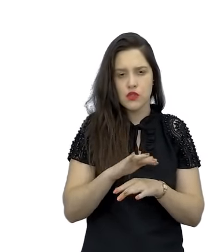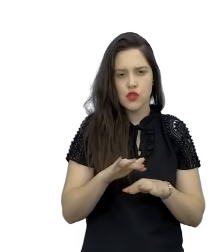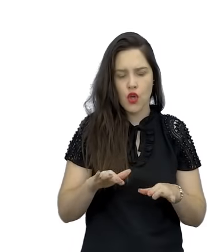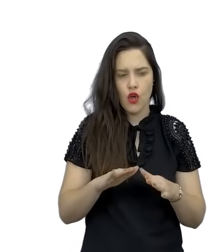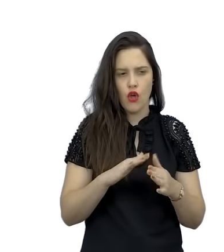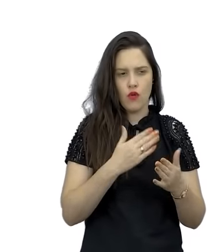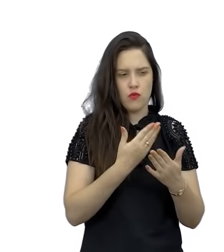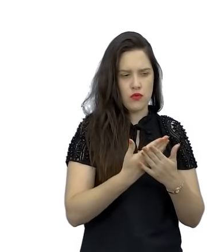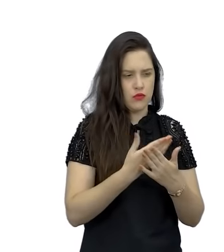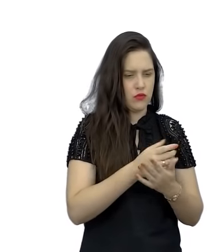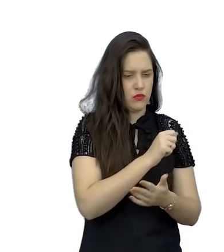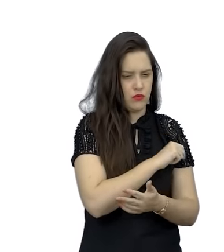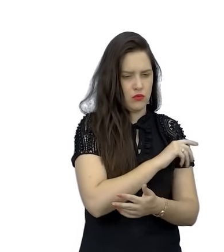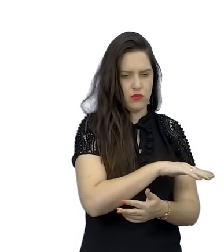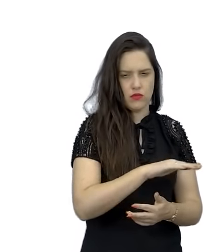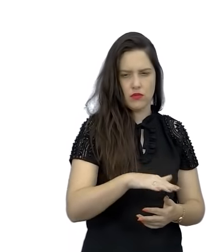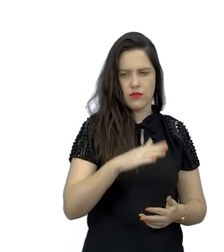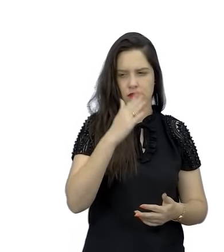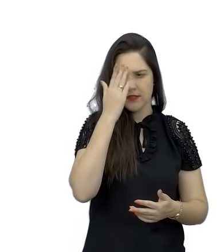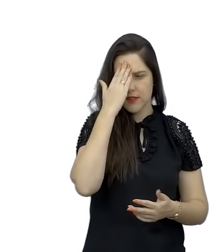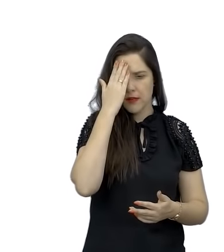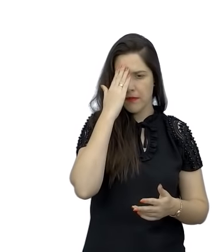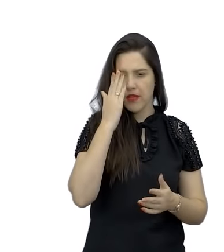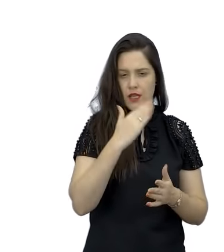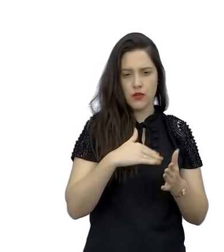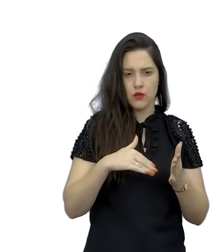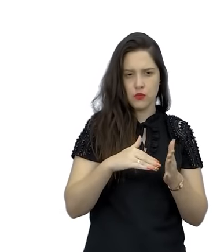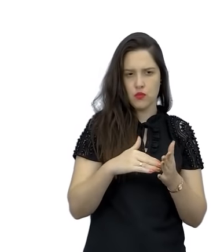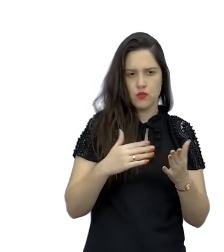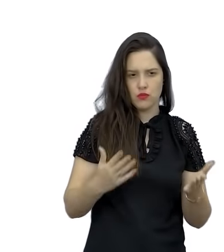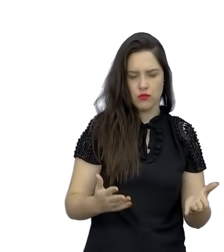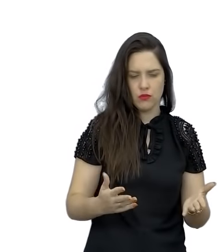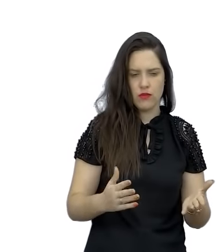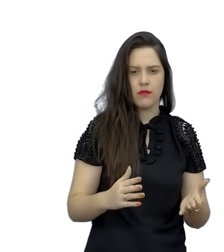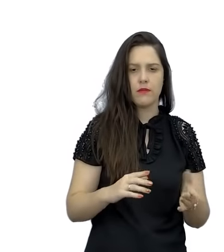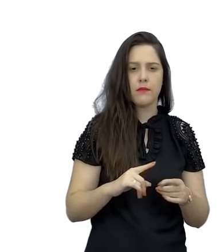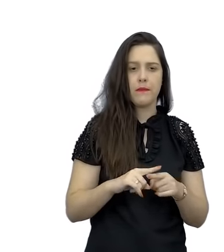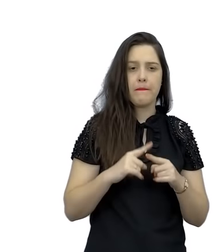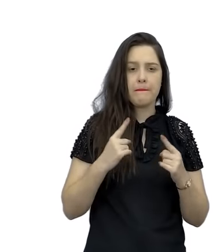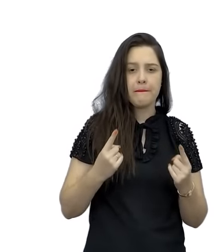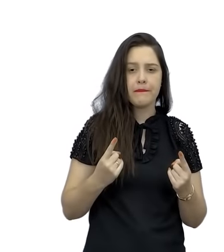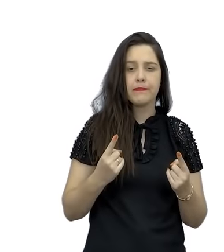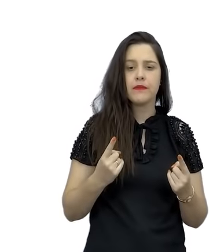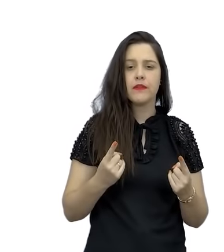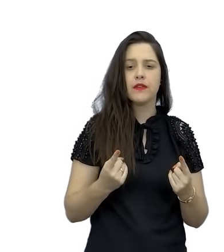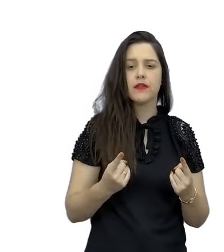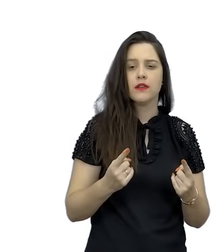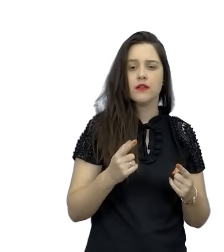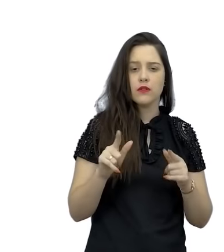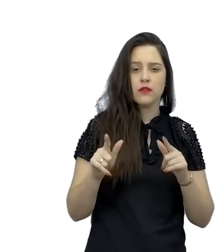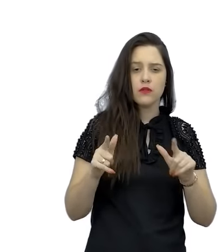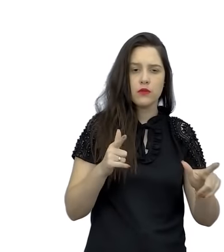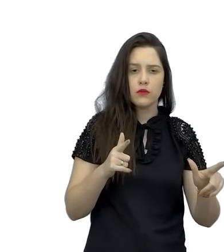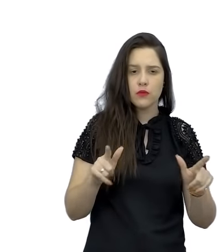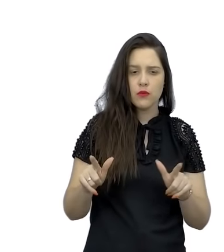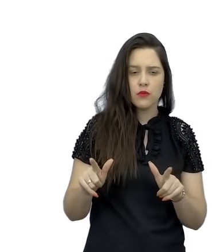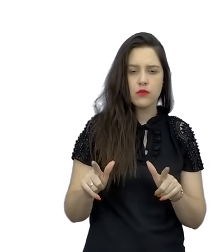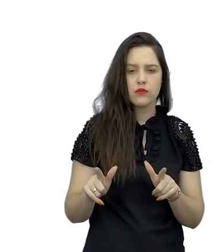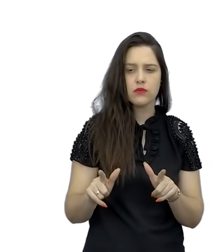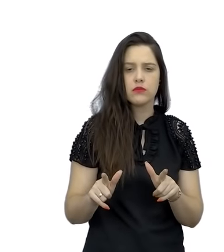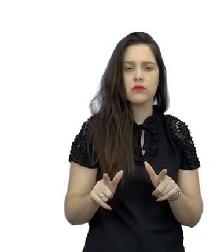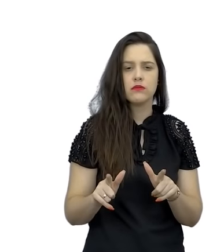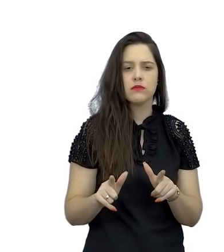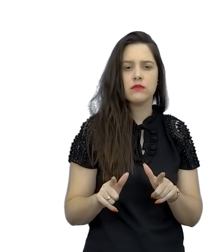estudante saber aplicar fórmulas ou simplesmente reproduzir alguma coisa que nós, professores, levamos, né?